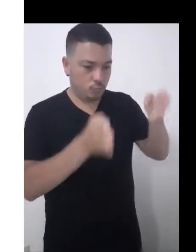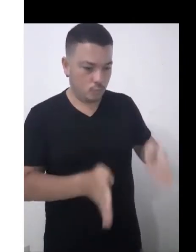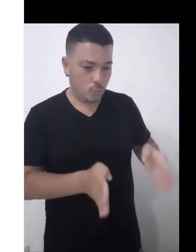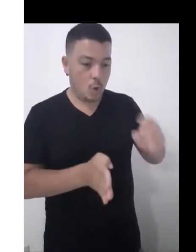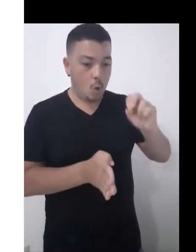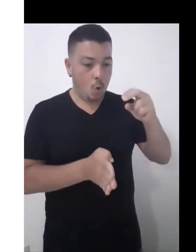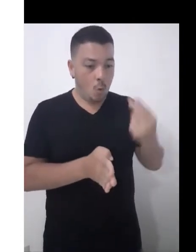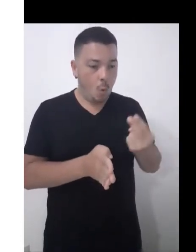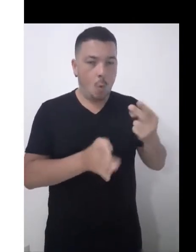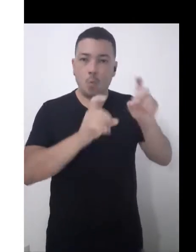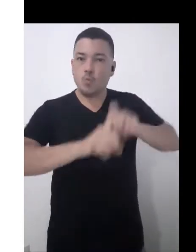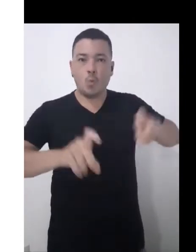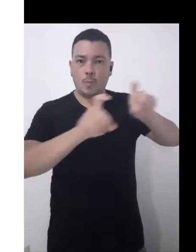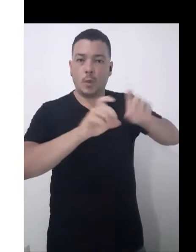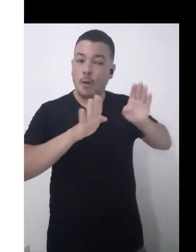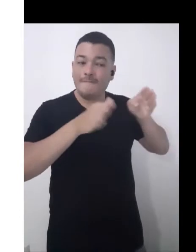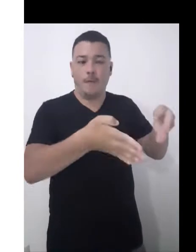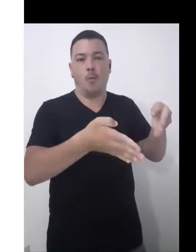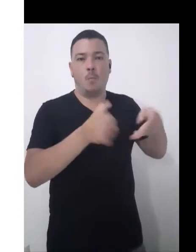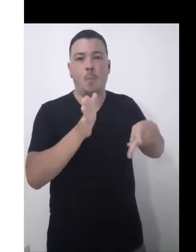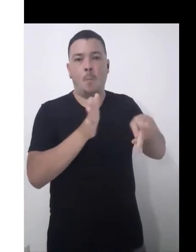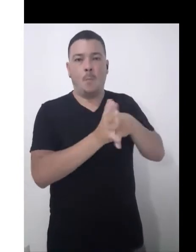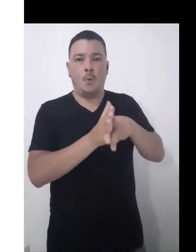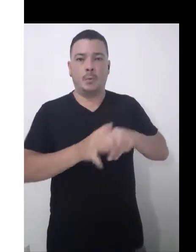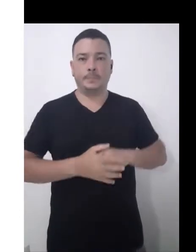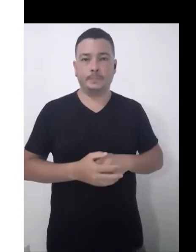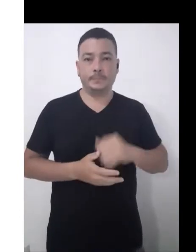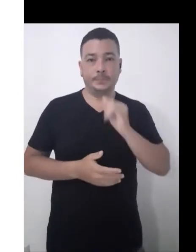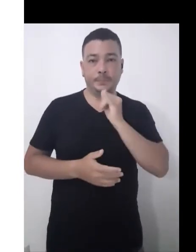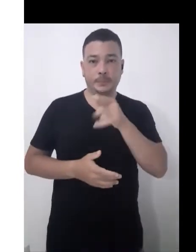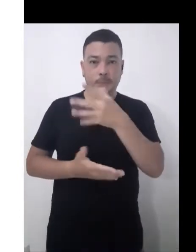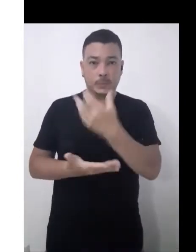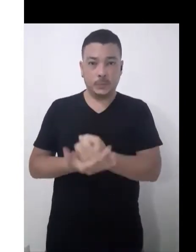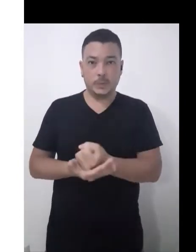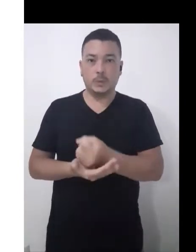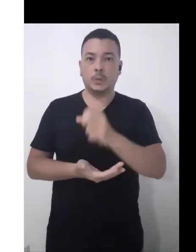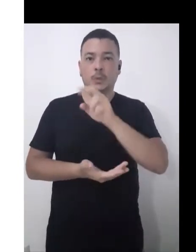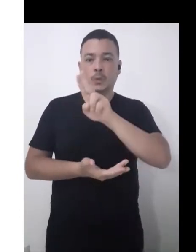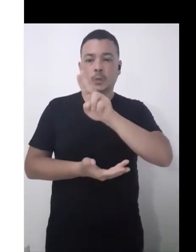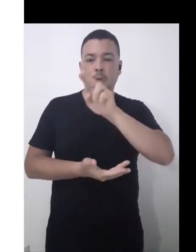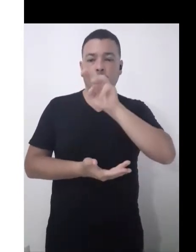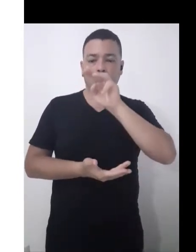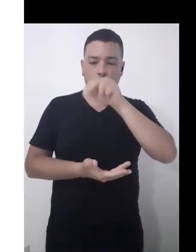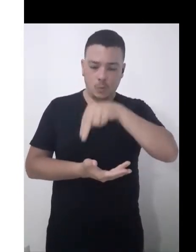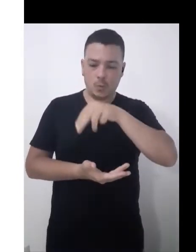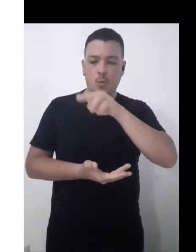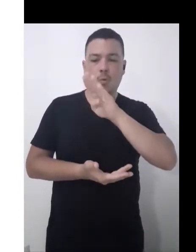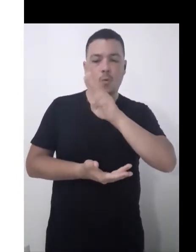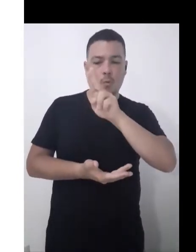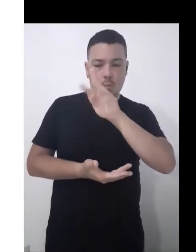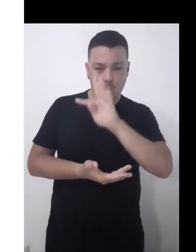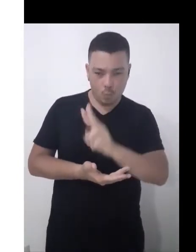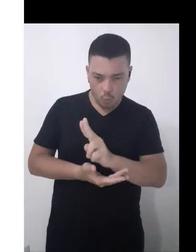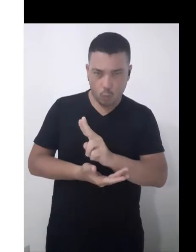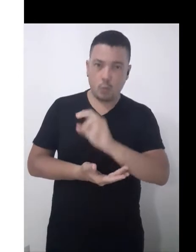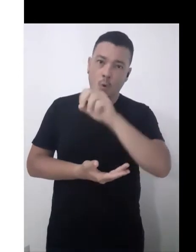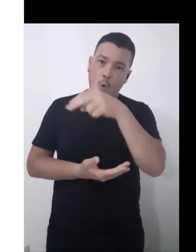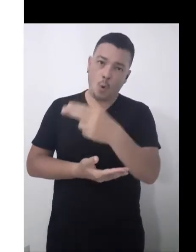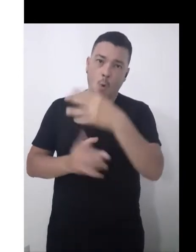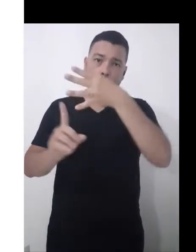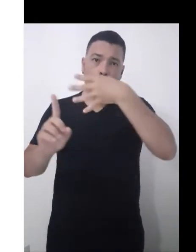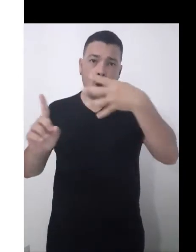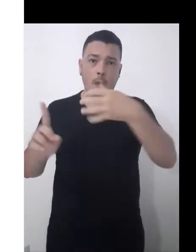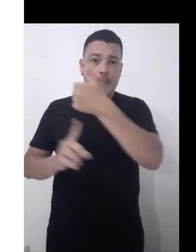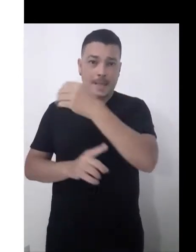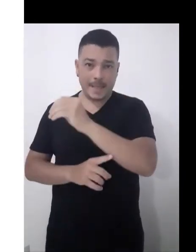específico. Então, se você baixou, por exemplo, o Ubuntu ou o Windows 10, você não vai conseguir, em tese,